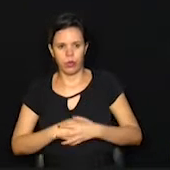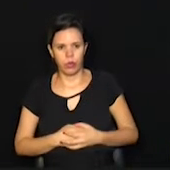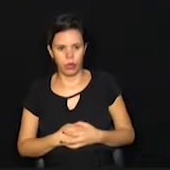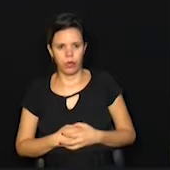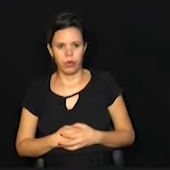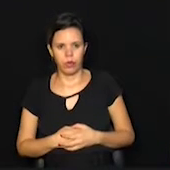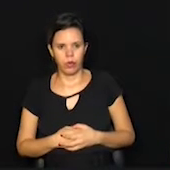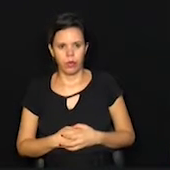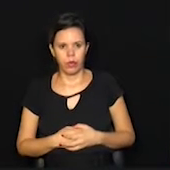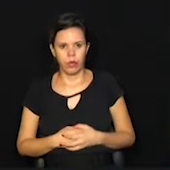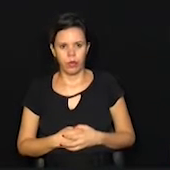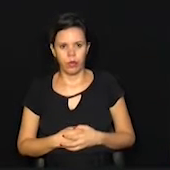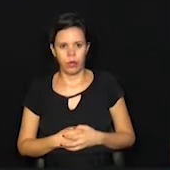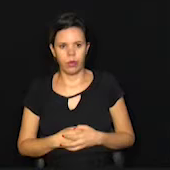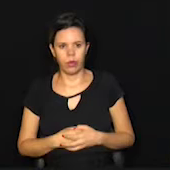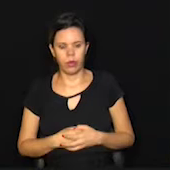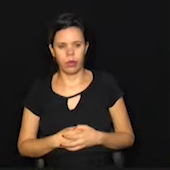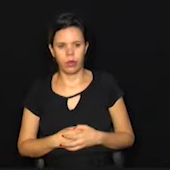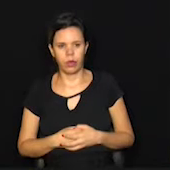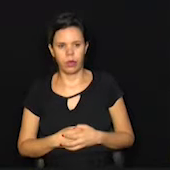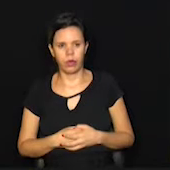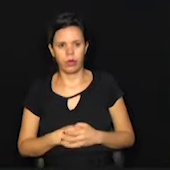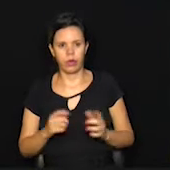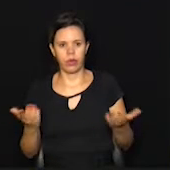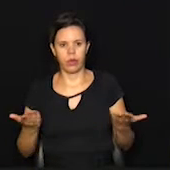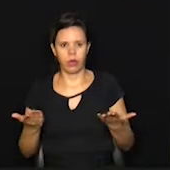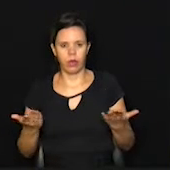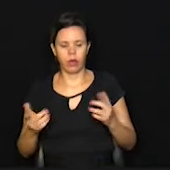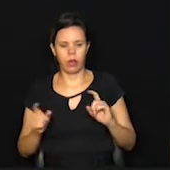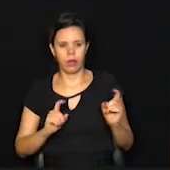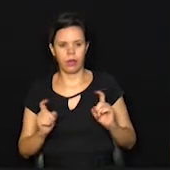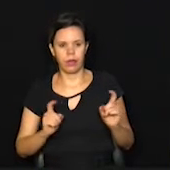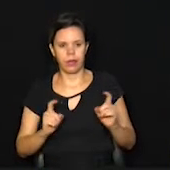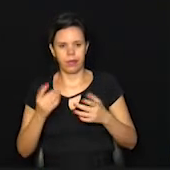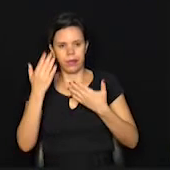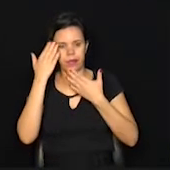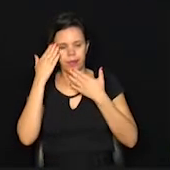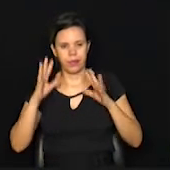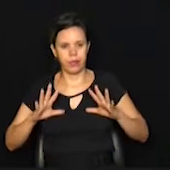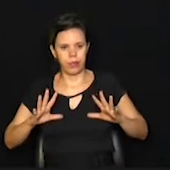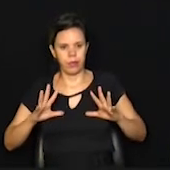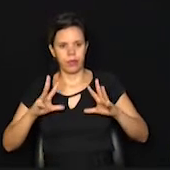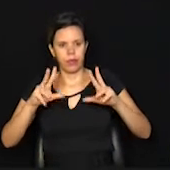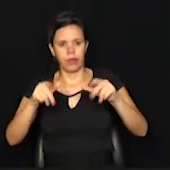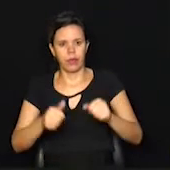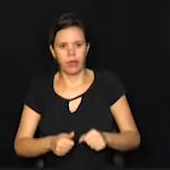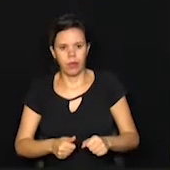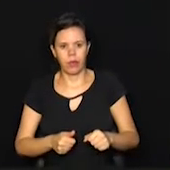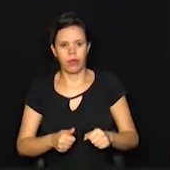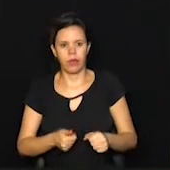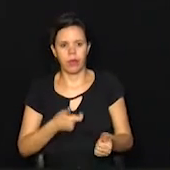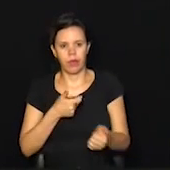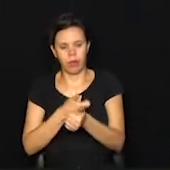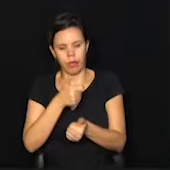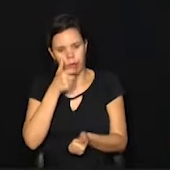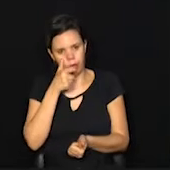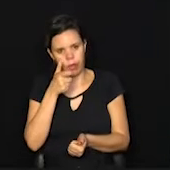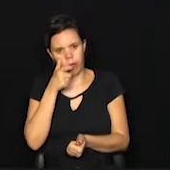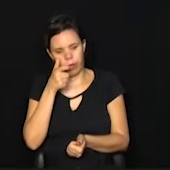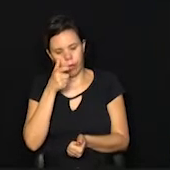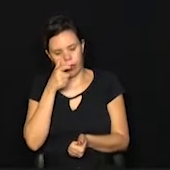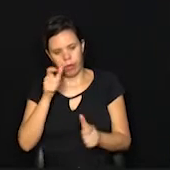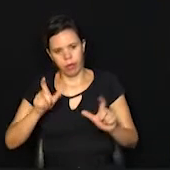Desse e dessa atividade agradecer também a todas e todos que estão acompanhando